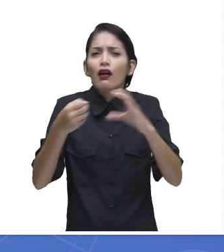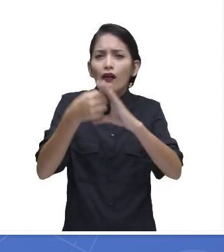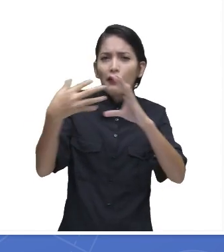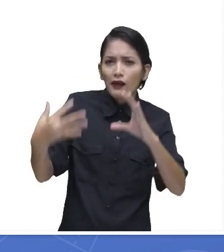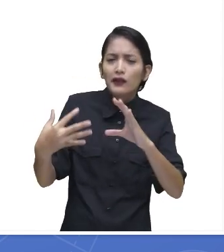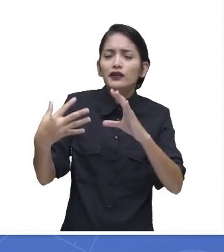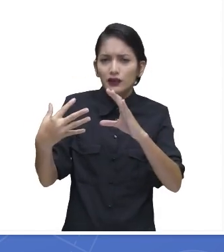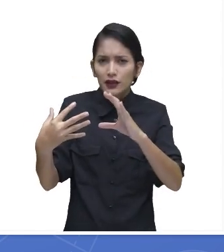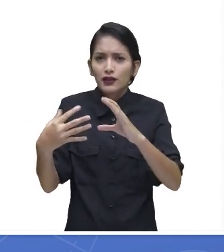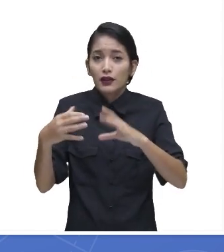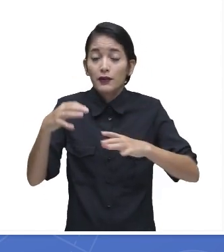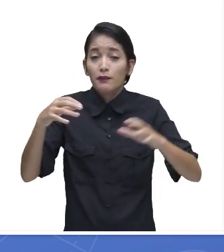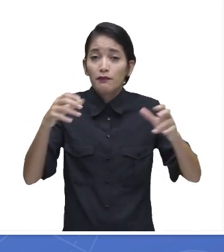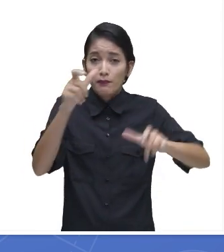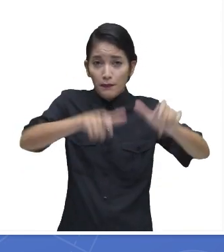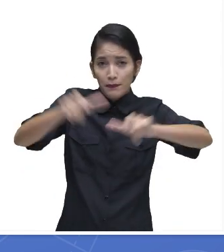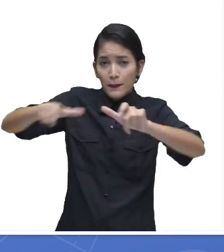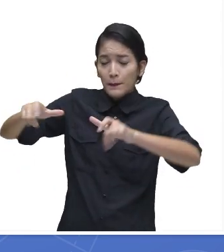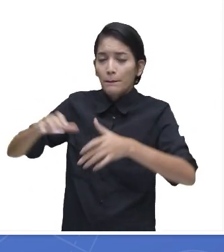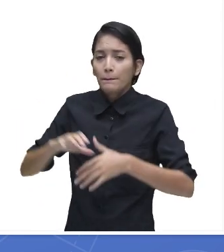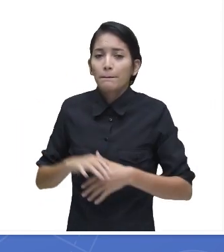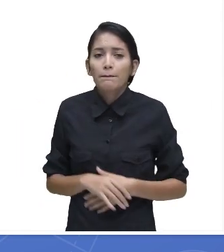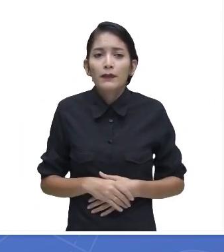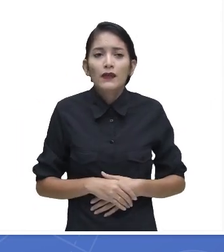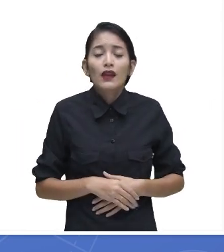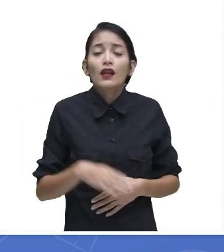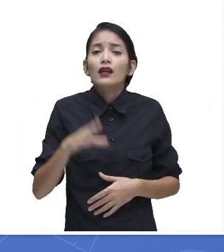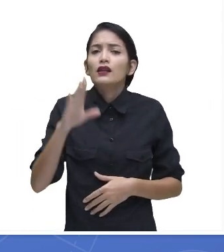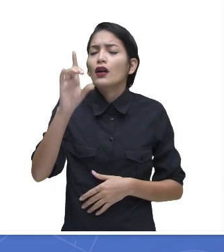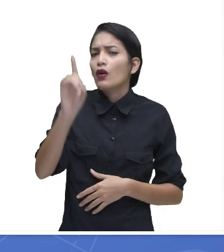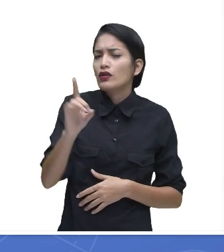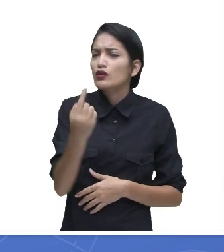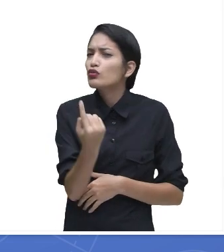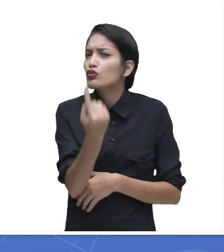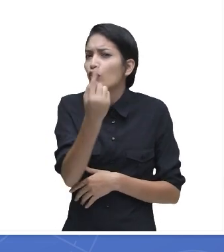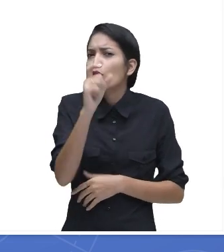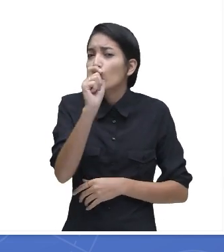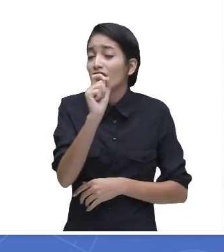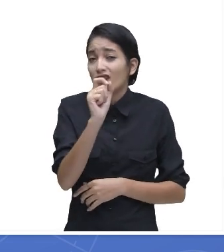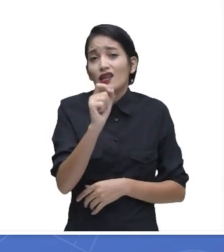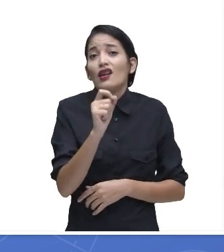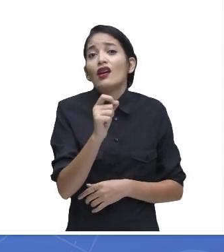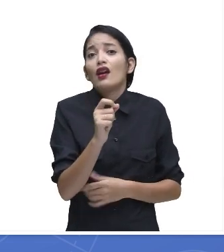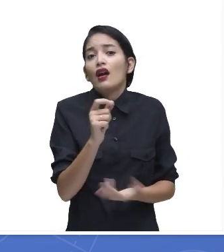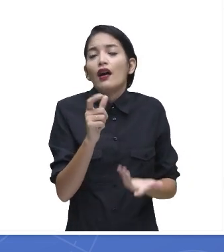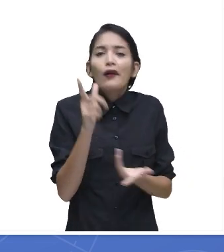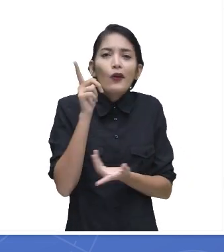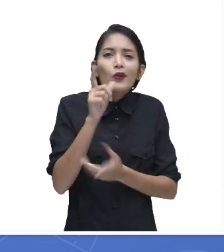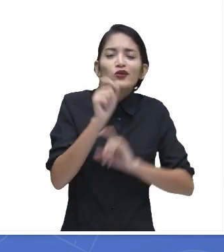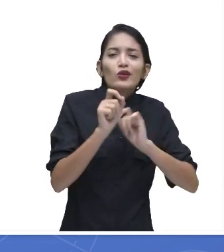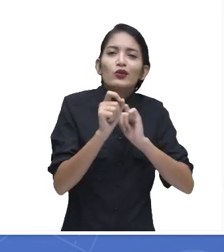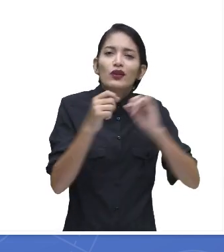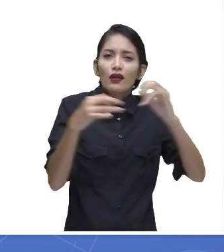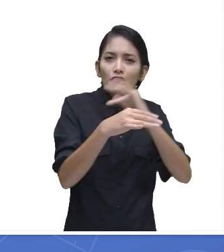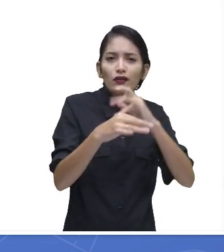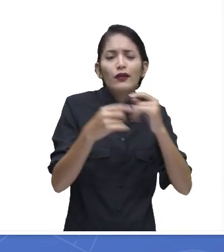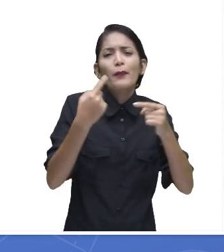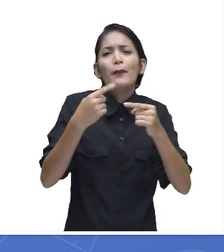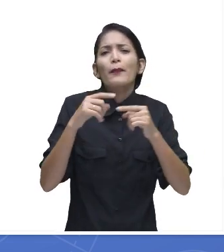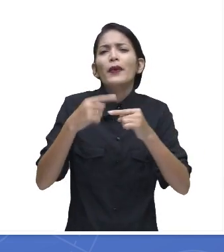incorreta. A letra D está dizendo que apenas uma delas pode ser considerada de fato metrópole. Aqui também a questão já está totalmente errada,